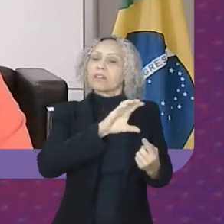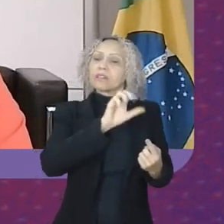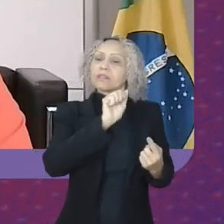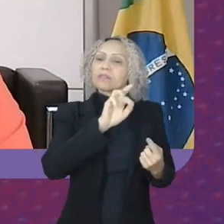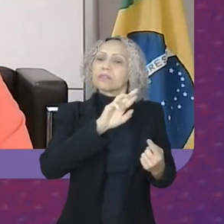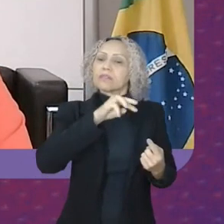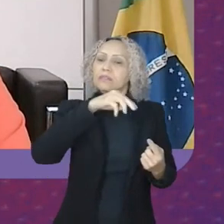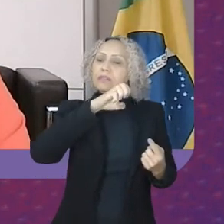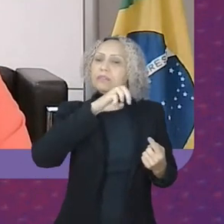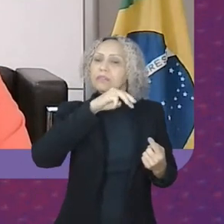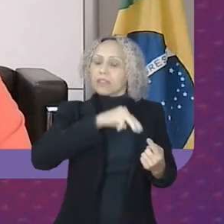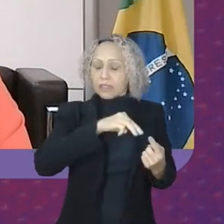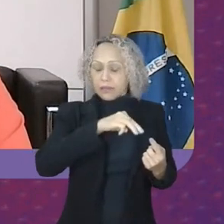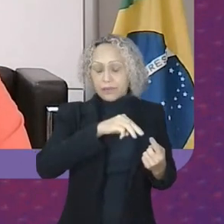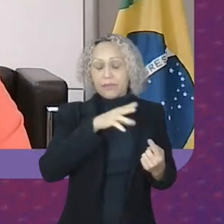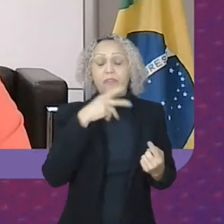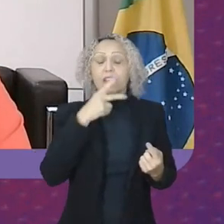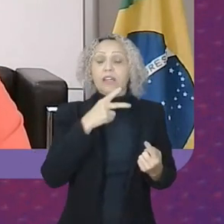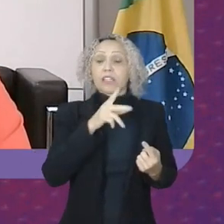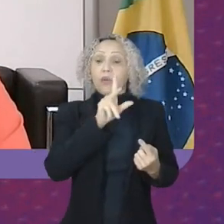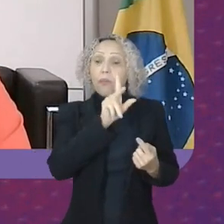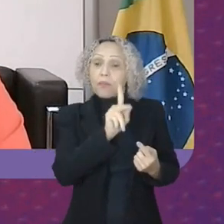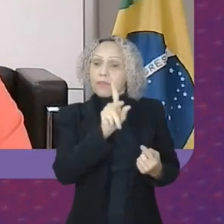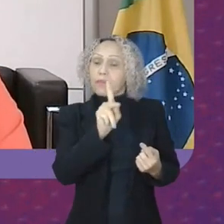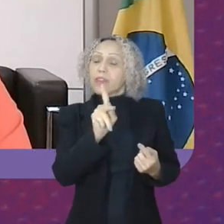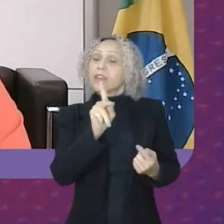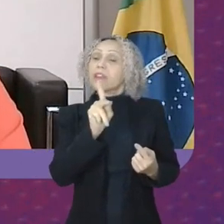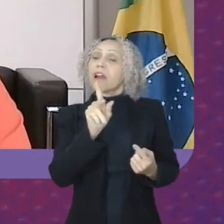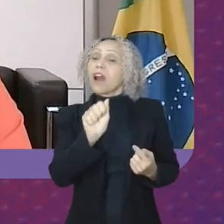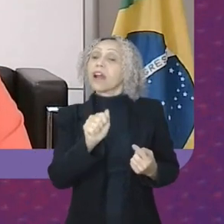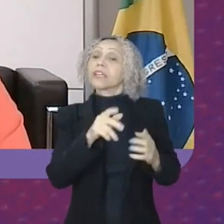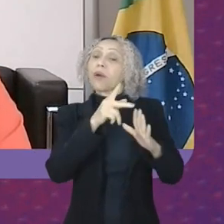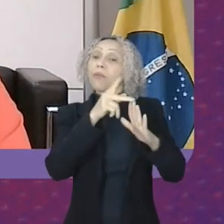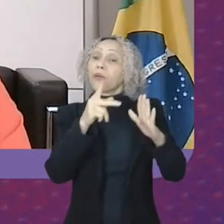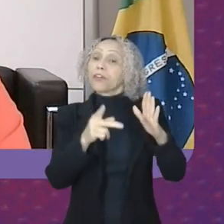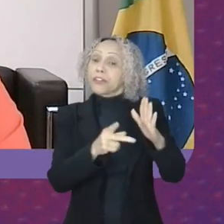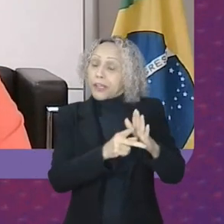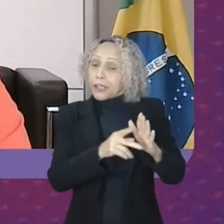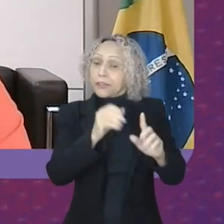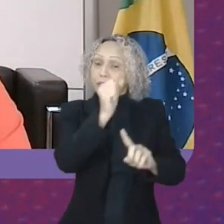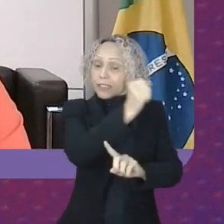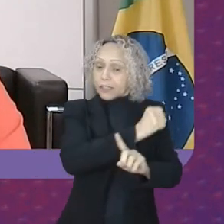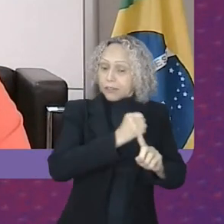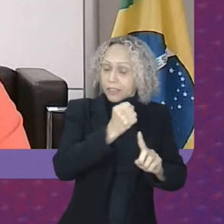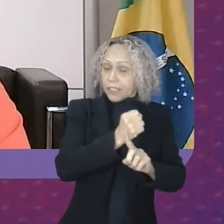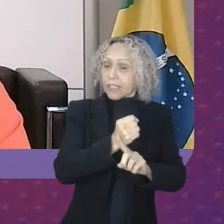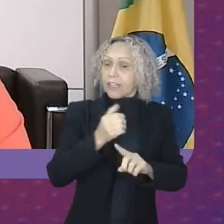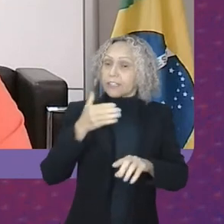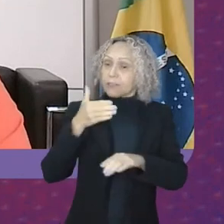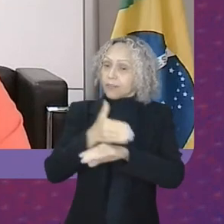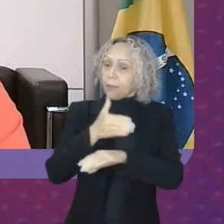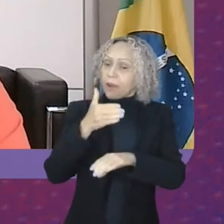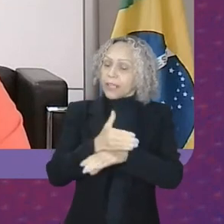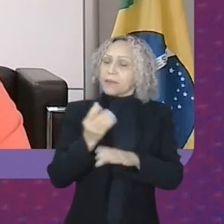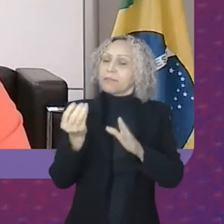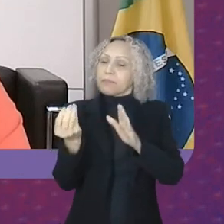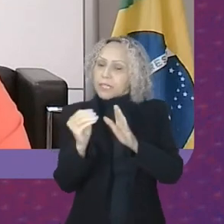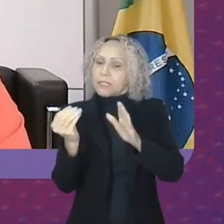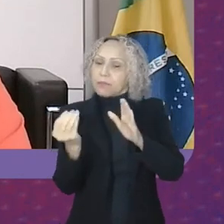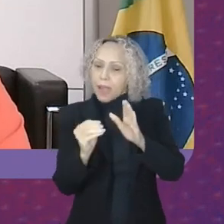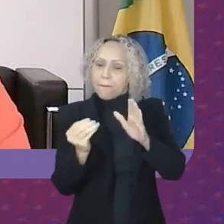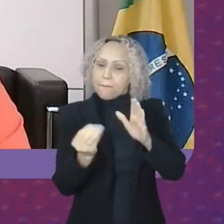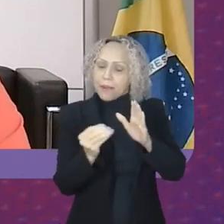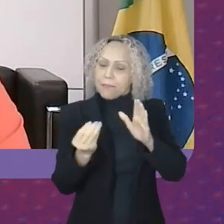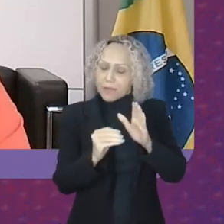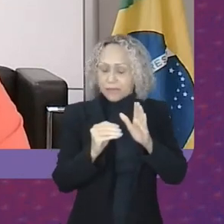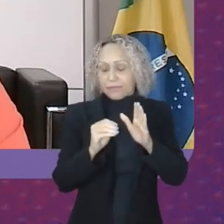grandes eventos nos estados, né? Alguns já aconteceram, outros estão acontecendo. Mas não